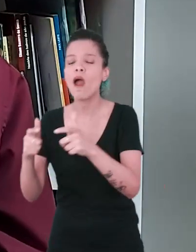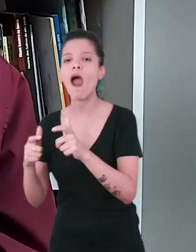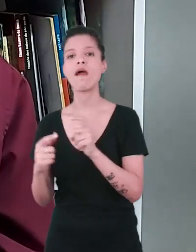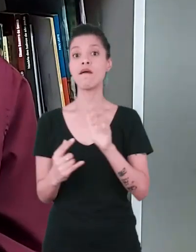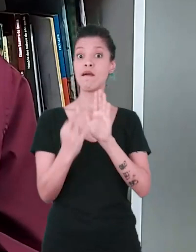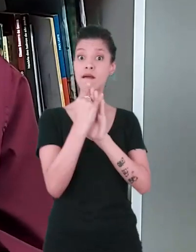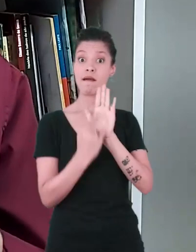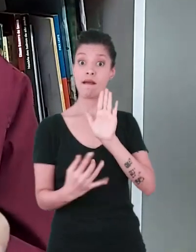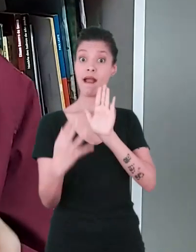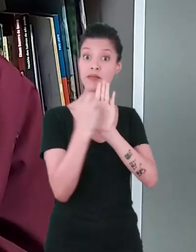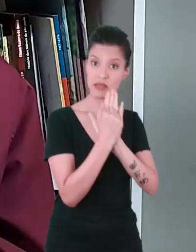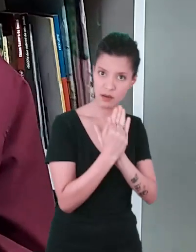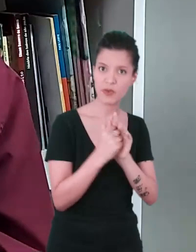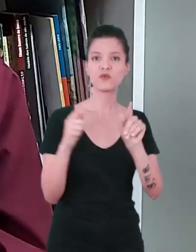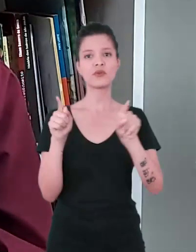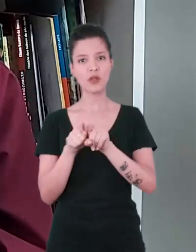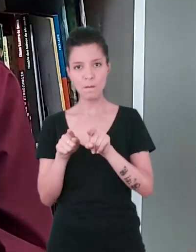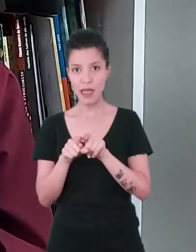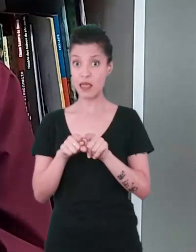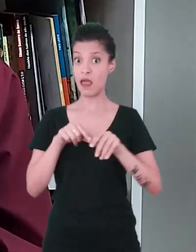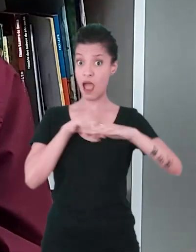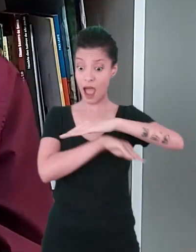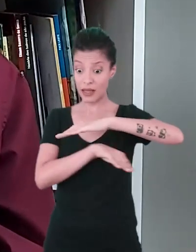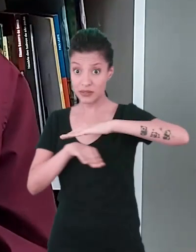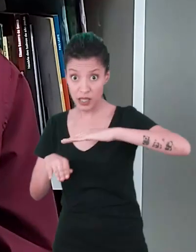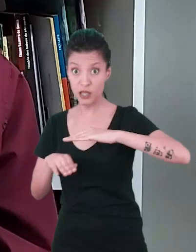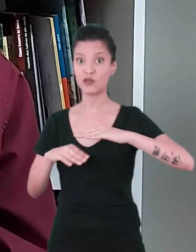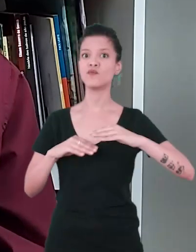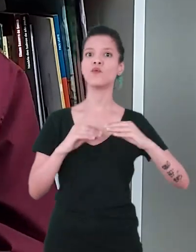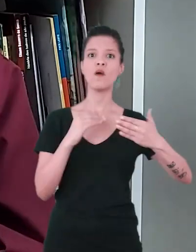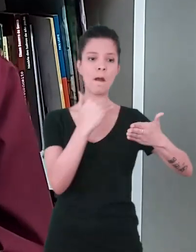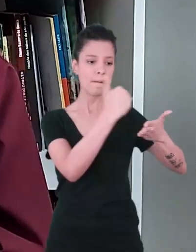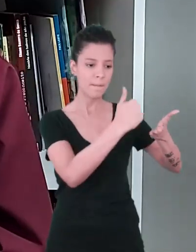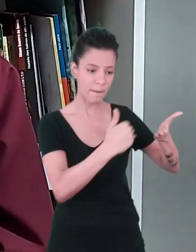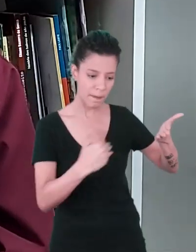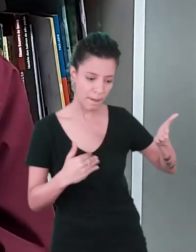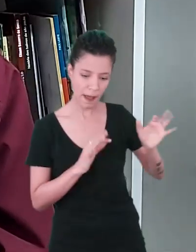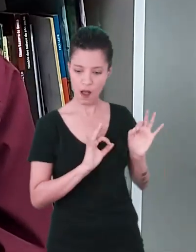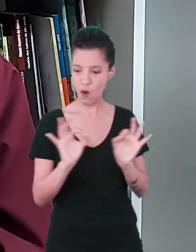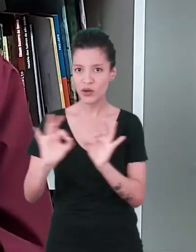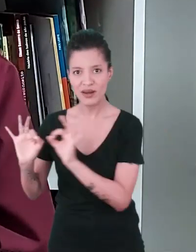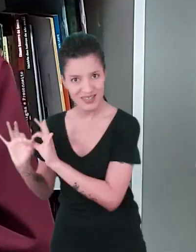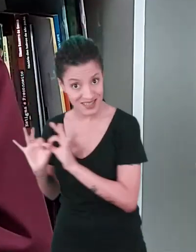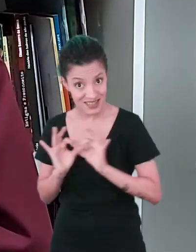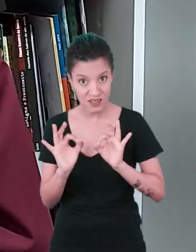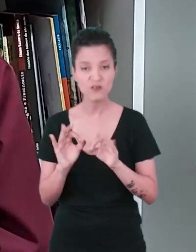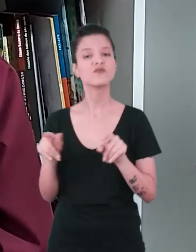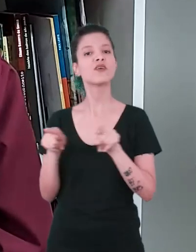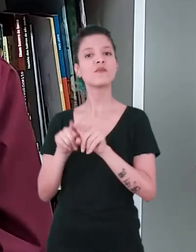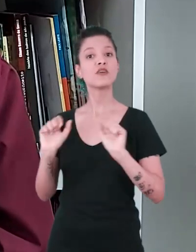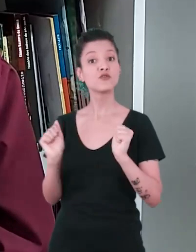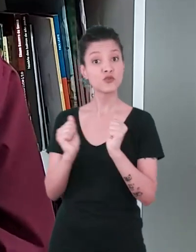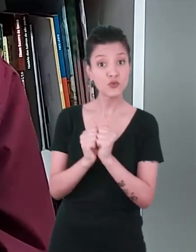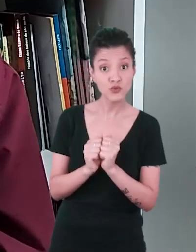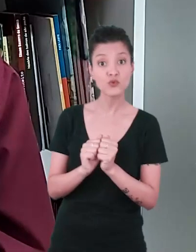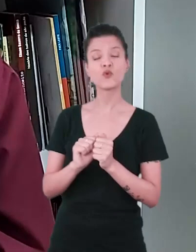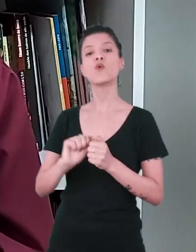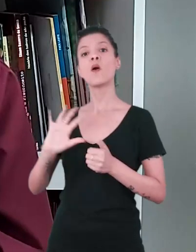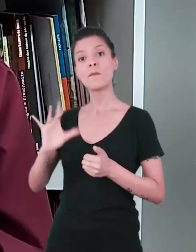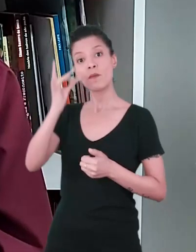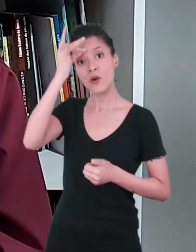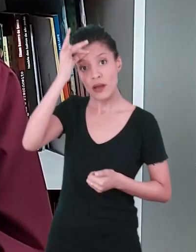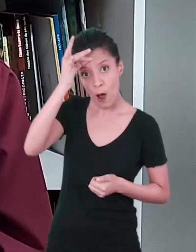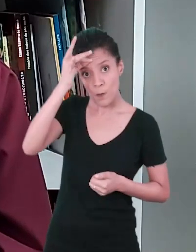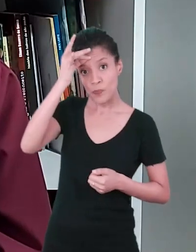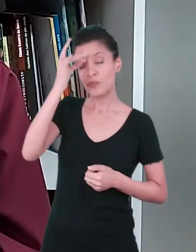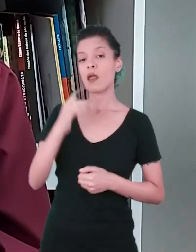de desenvolvimento e organização de acervos. E também desenvolvemos um trabalho junto ao Memorial Penha de França, que é um local